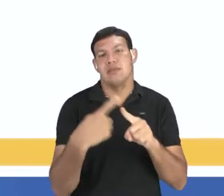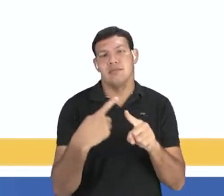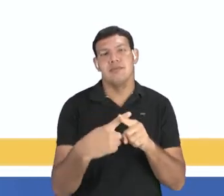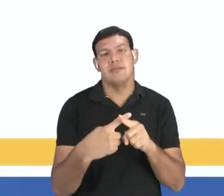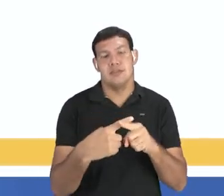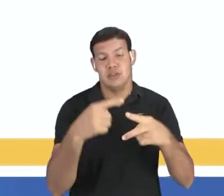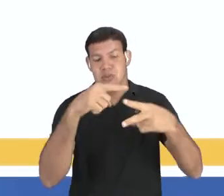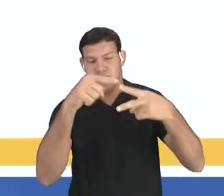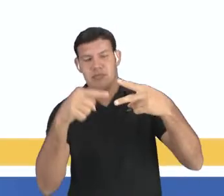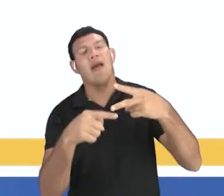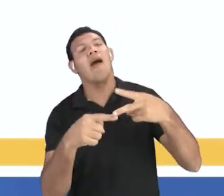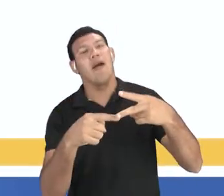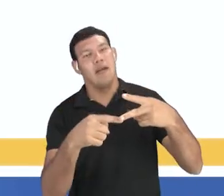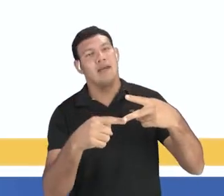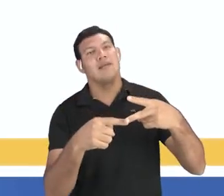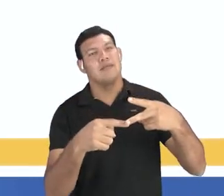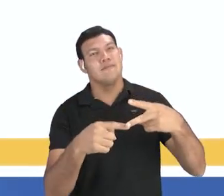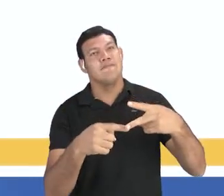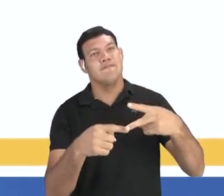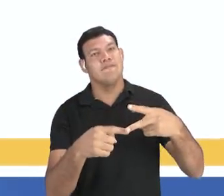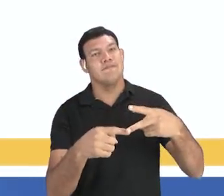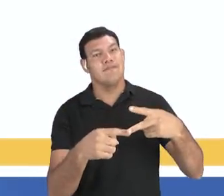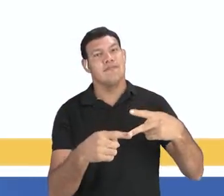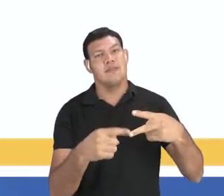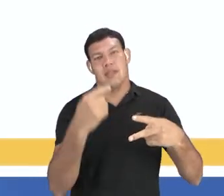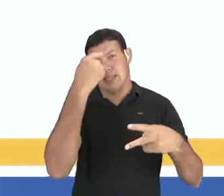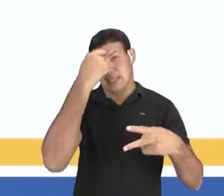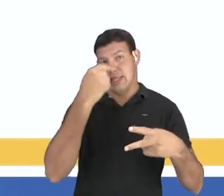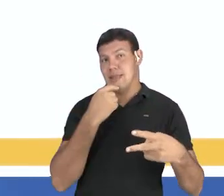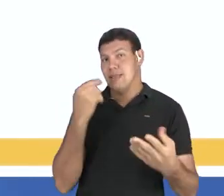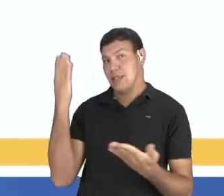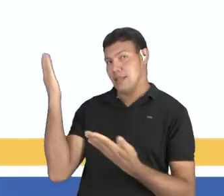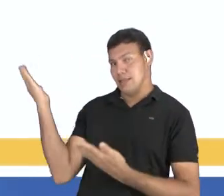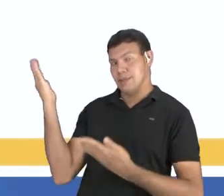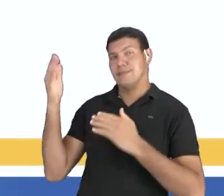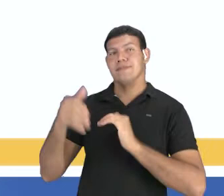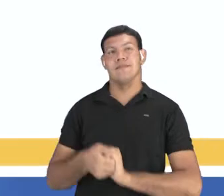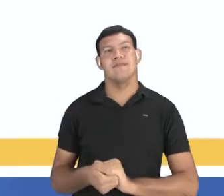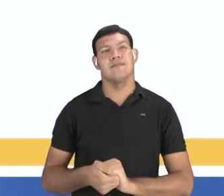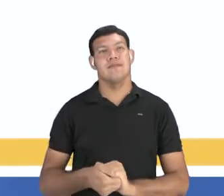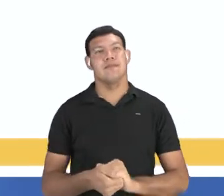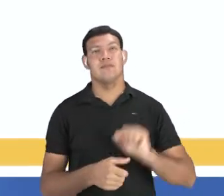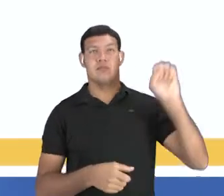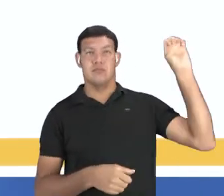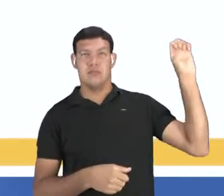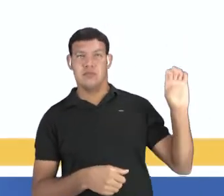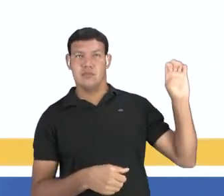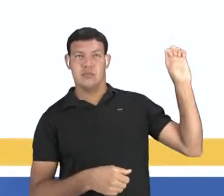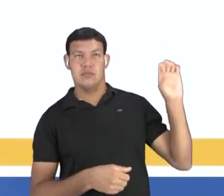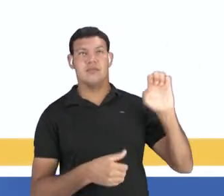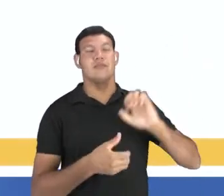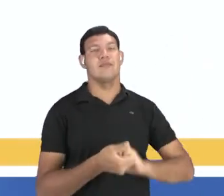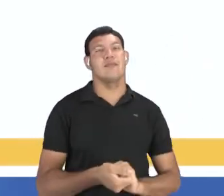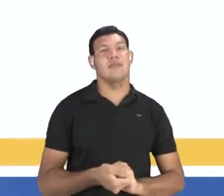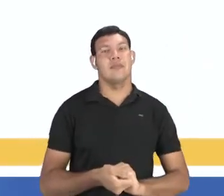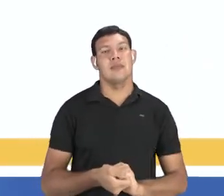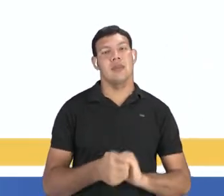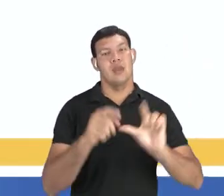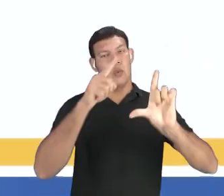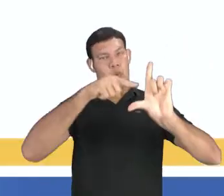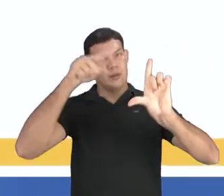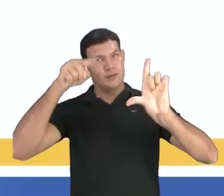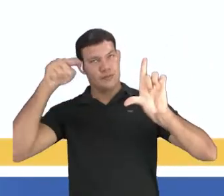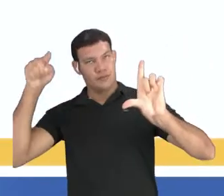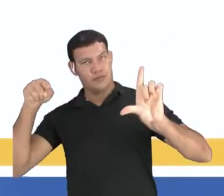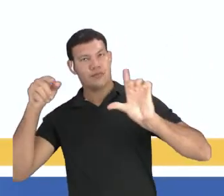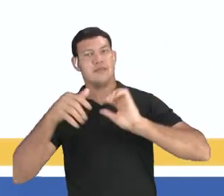porque ela se divide aqui em duas partes lá no quadro da esquerda que Observe esses esses esses gráficos